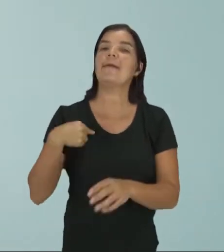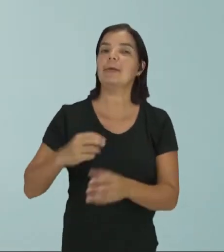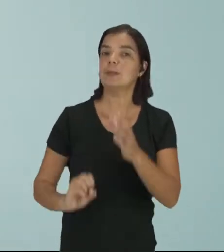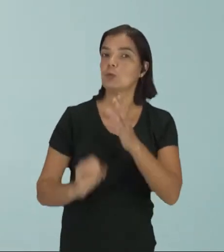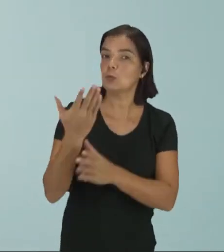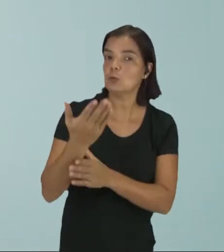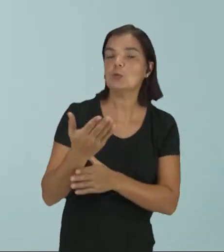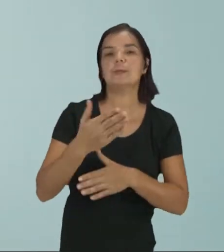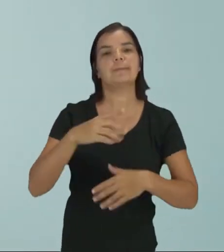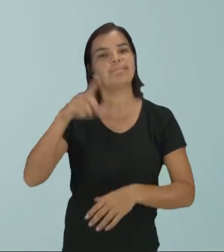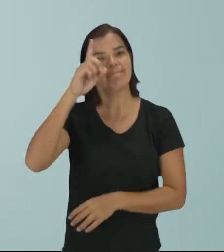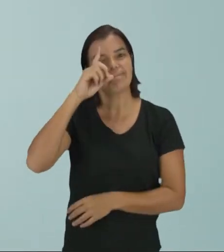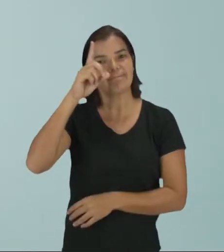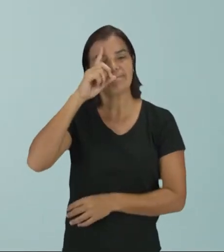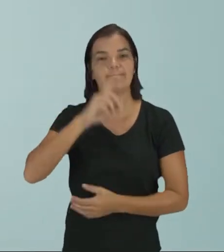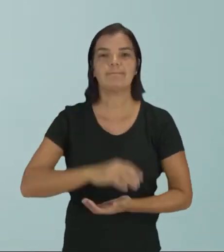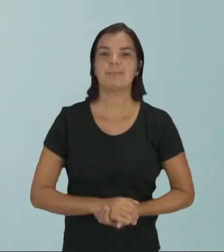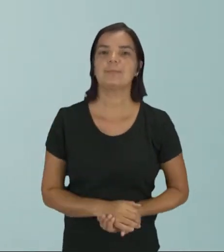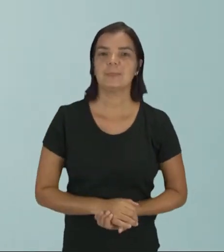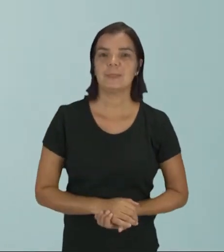surgindo cada dia mais.